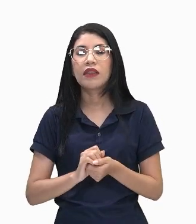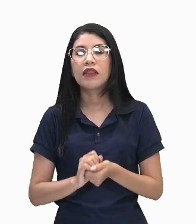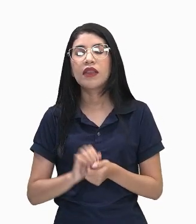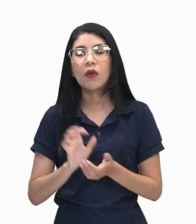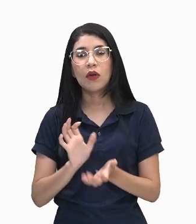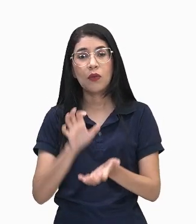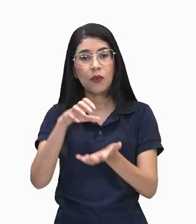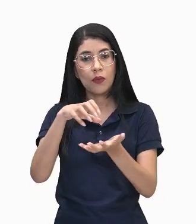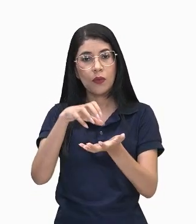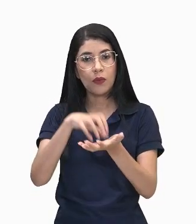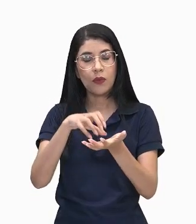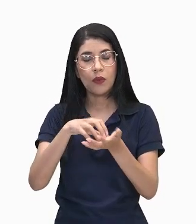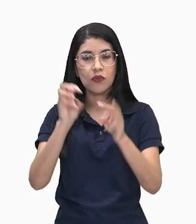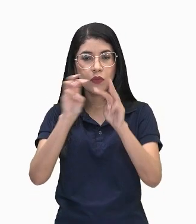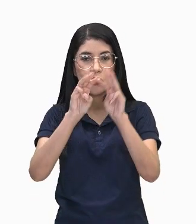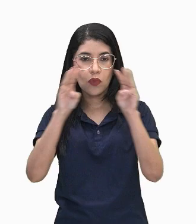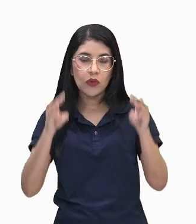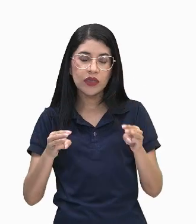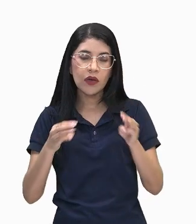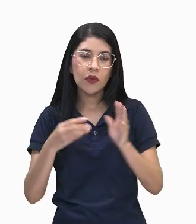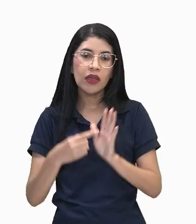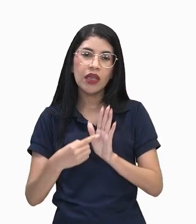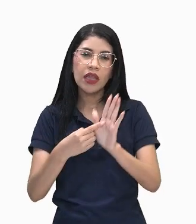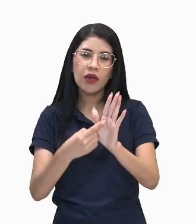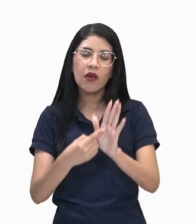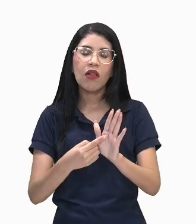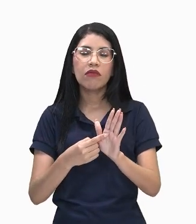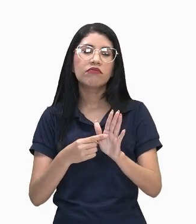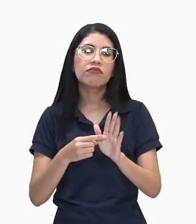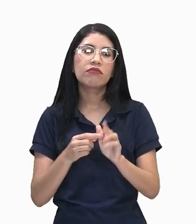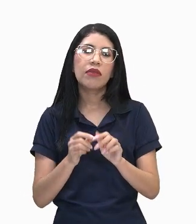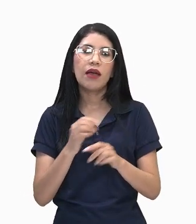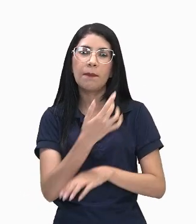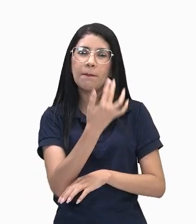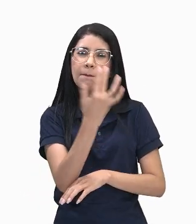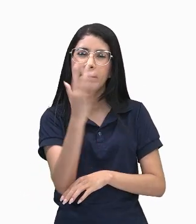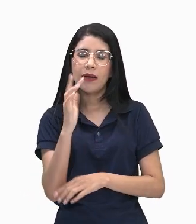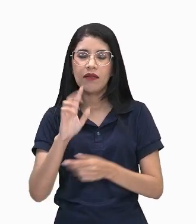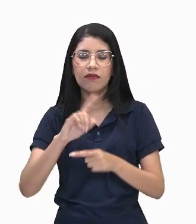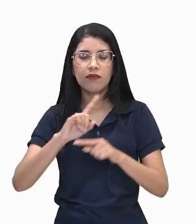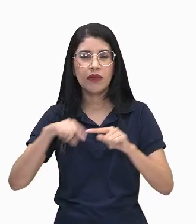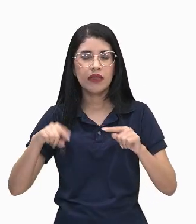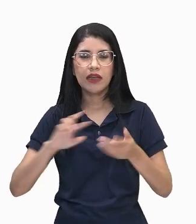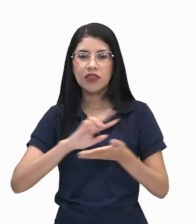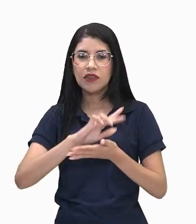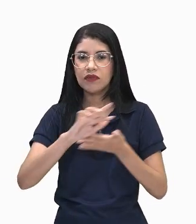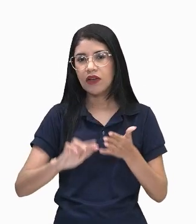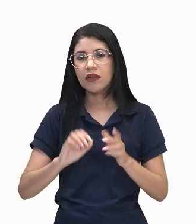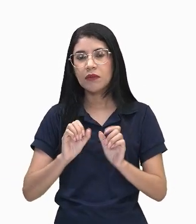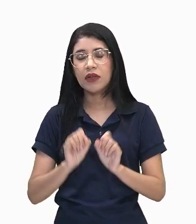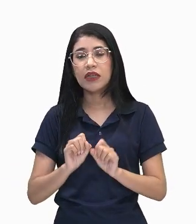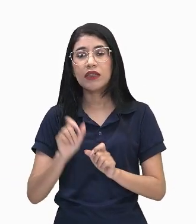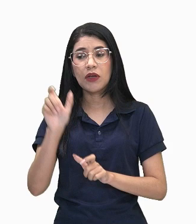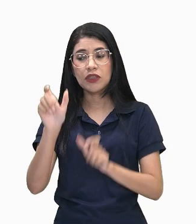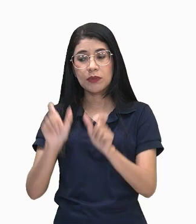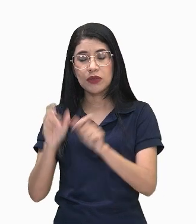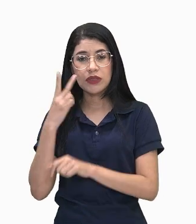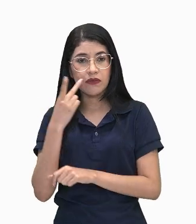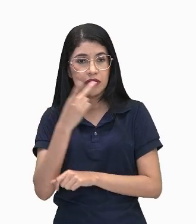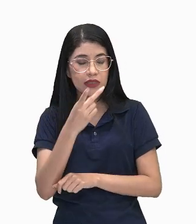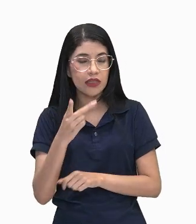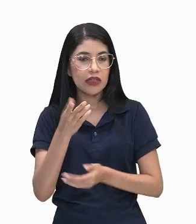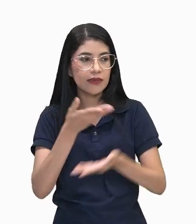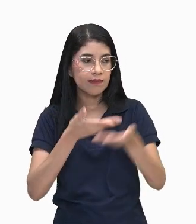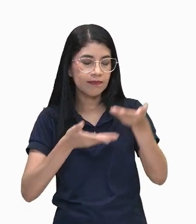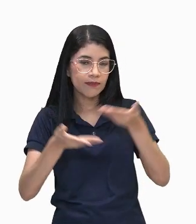da galeria, um museu, e coloca vários objetos. E os espectadores, eles interagem ali com aqueles